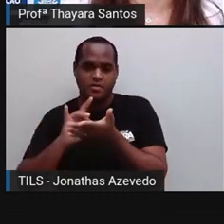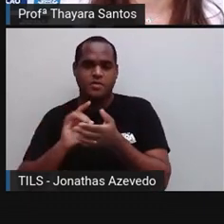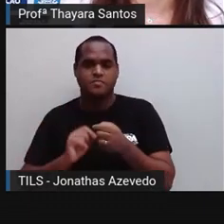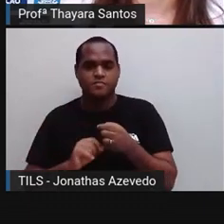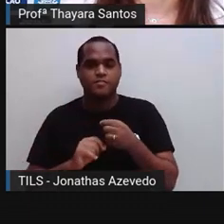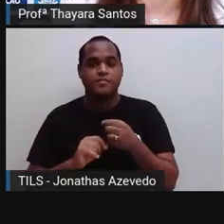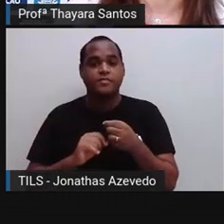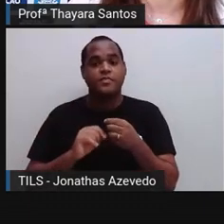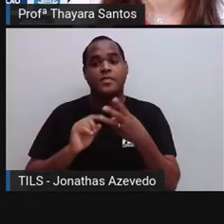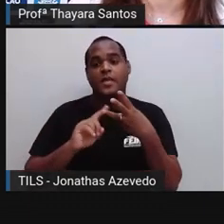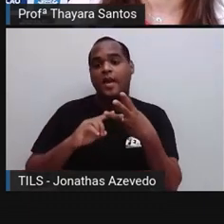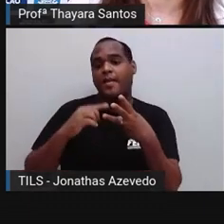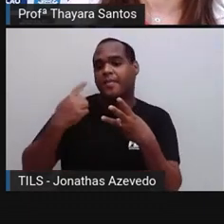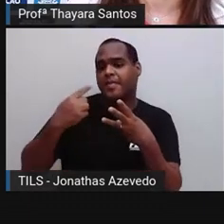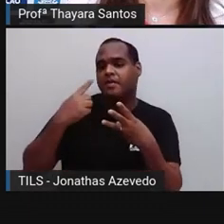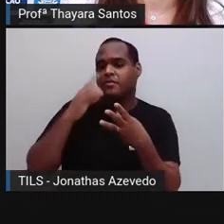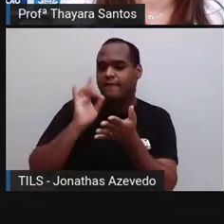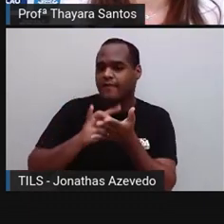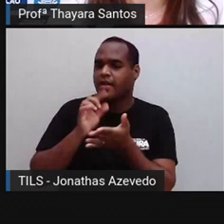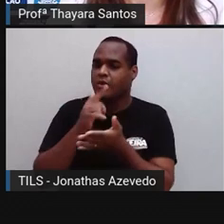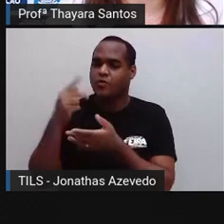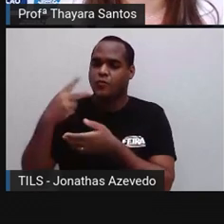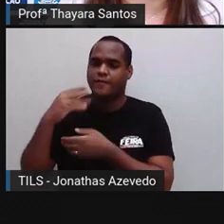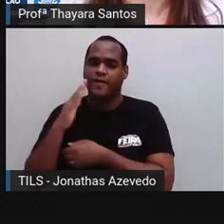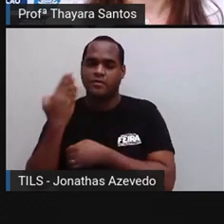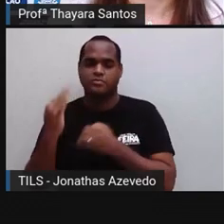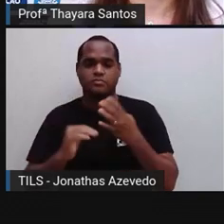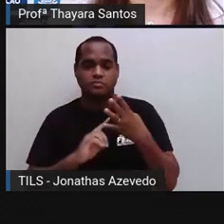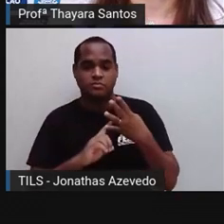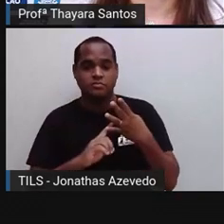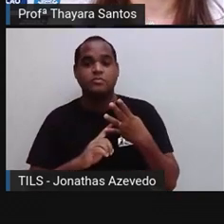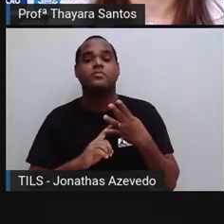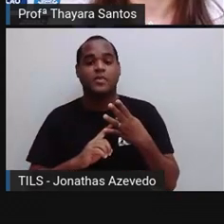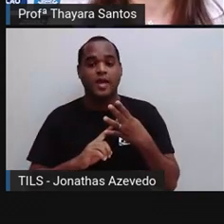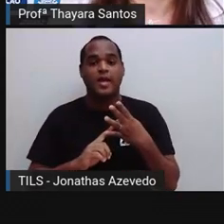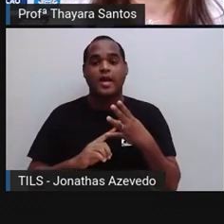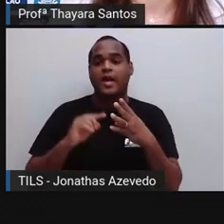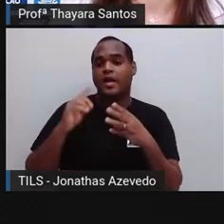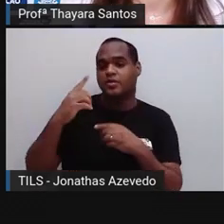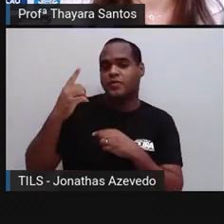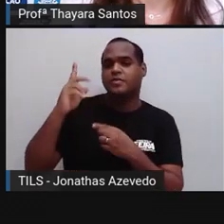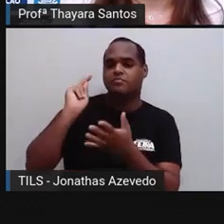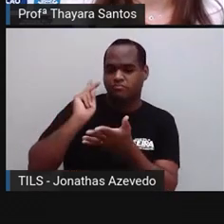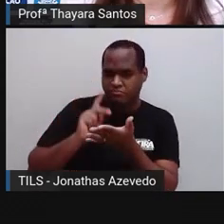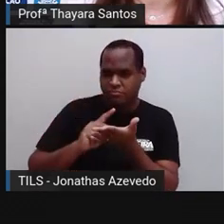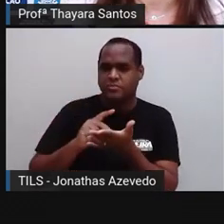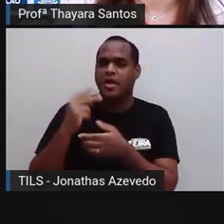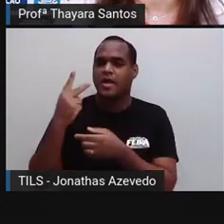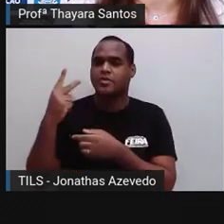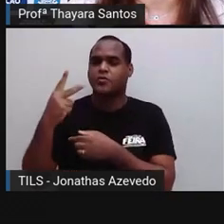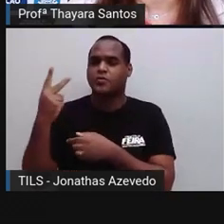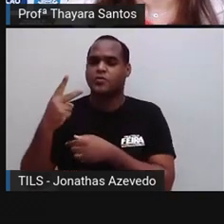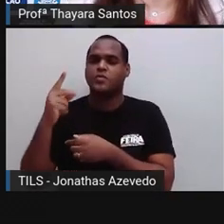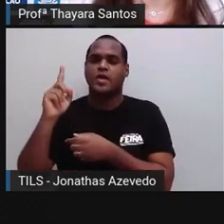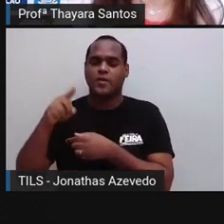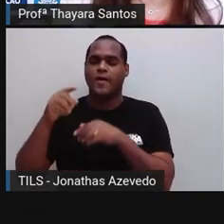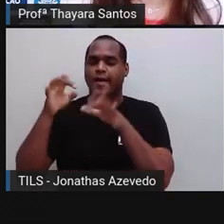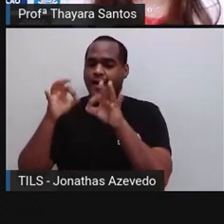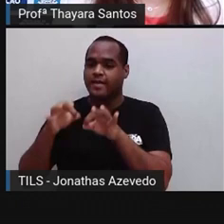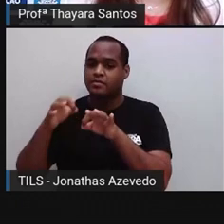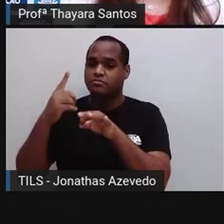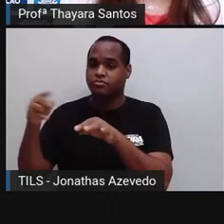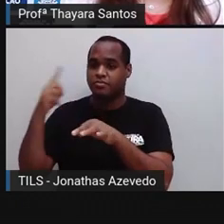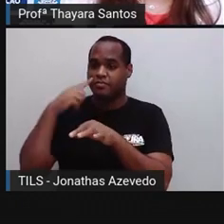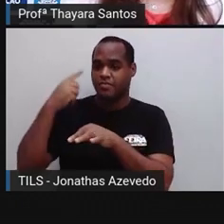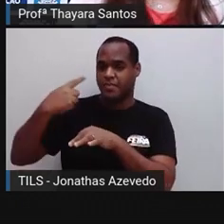A primeira é uma afirmativa verdadeira e a segunda é falsa. Ou letra D, as duas são verdadeiras e a segunda é uma justificativa